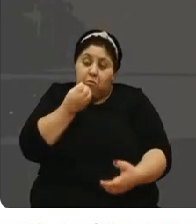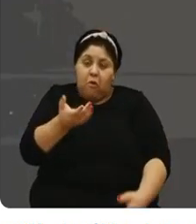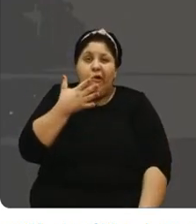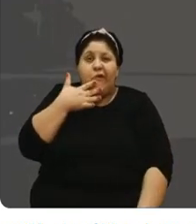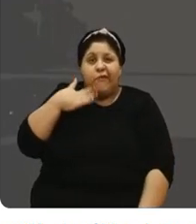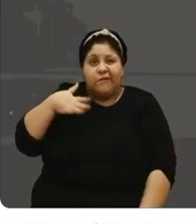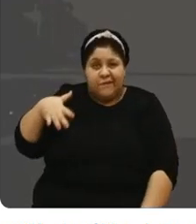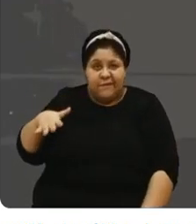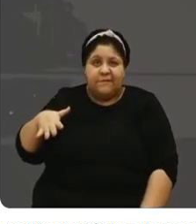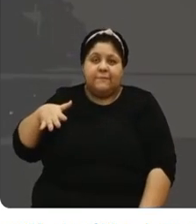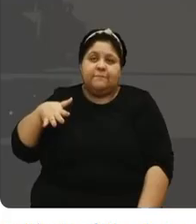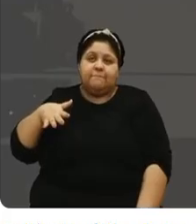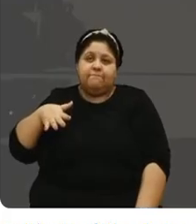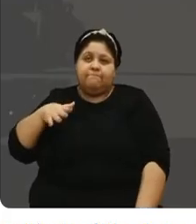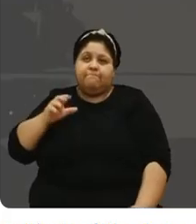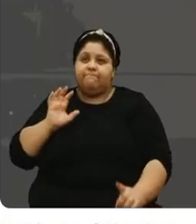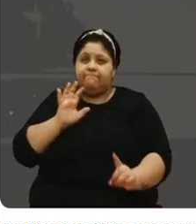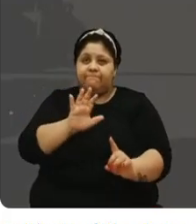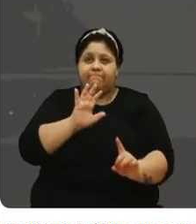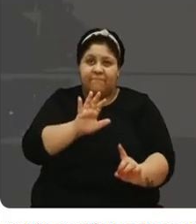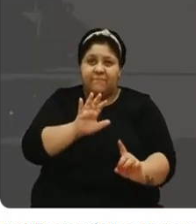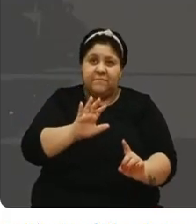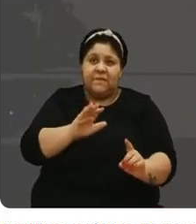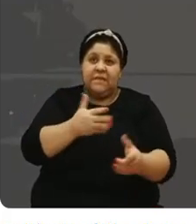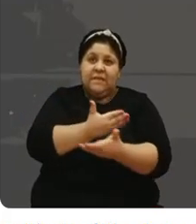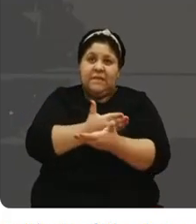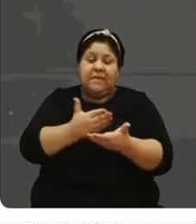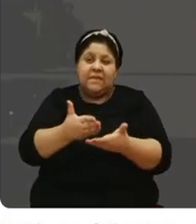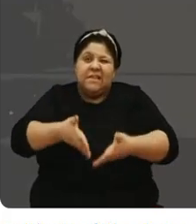crianças afetadas, sendo recém-nascidas.